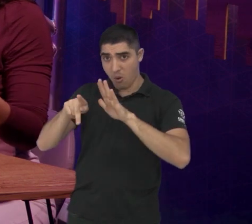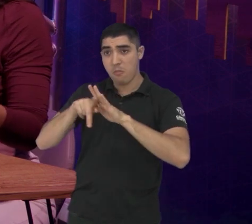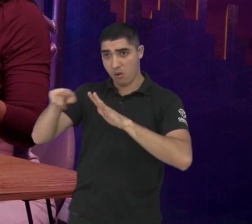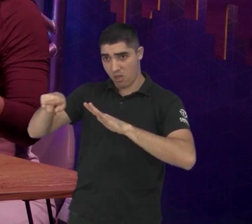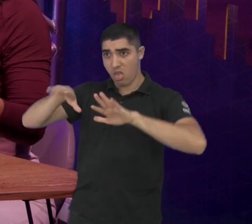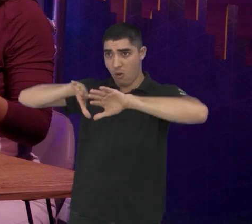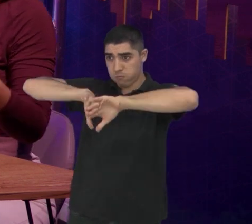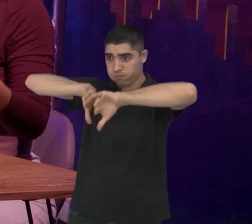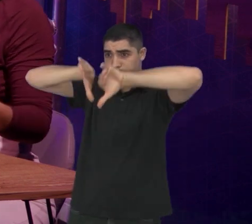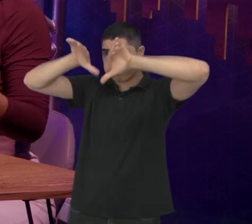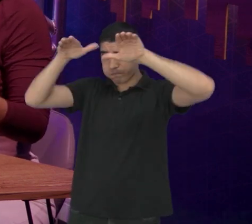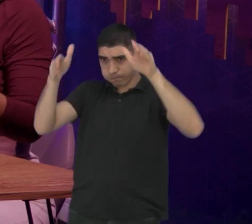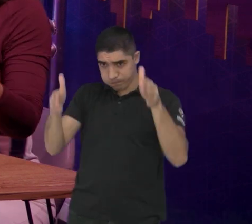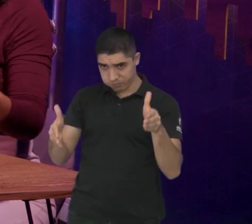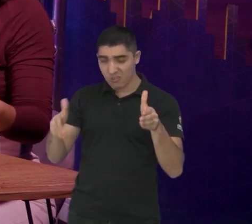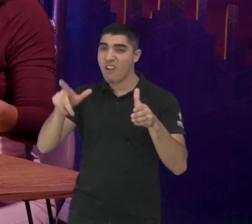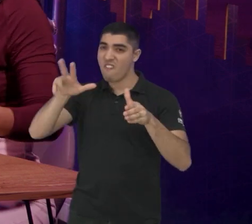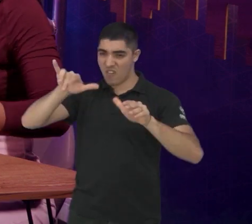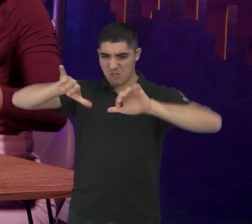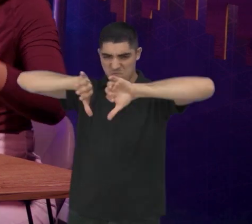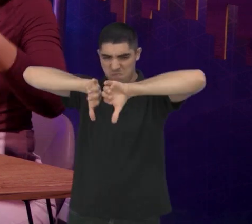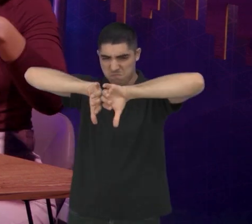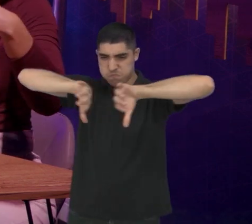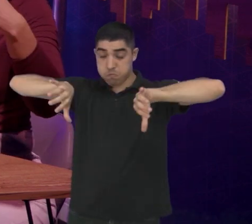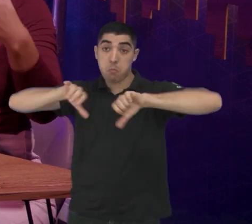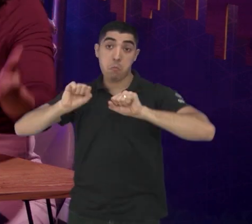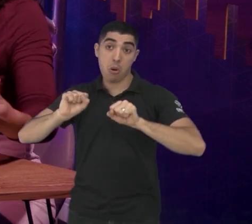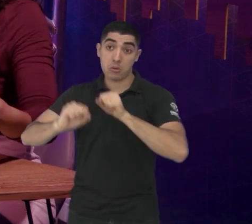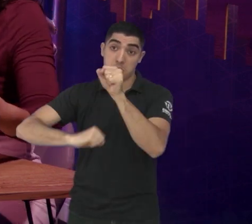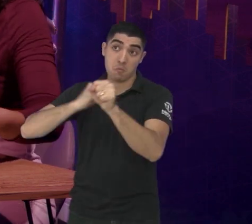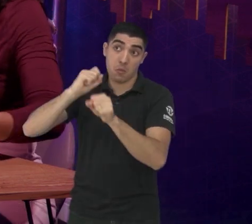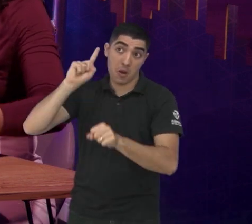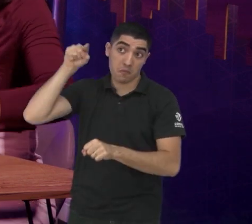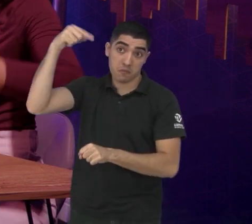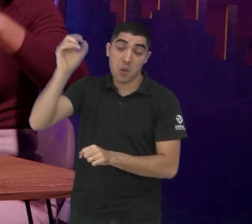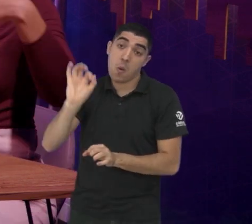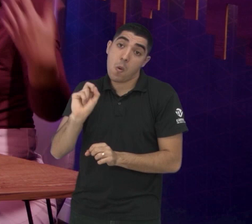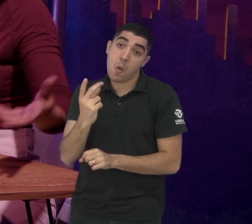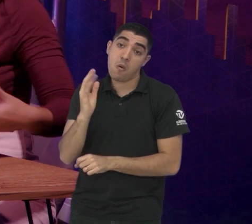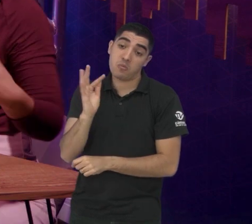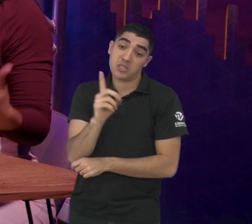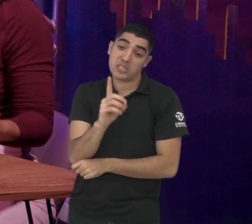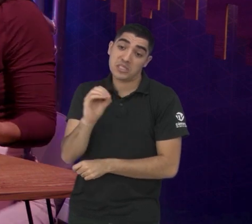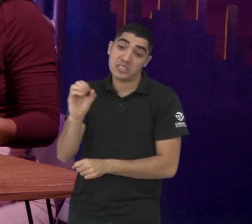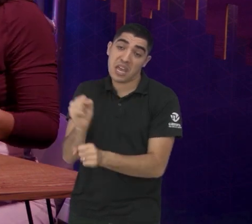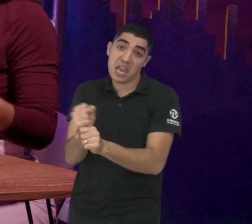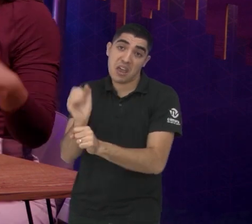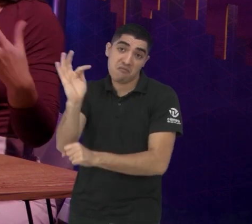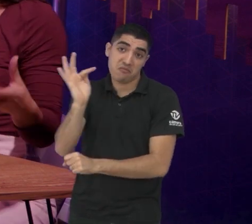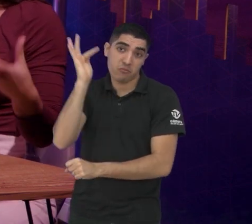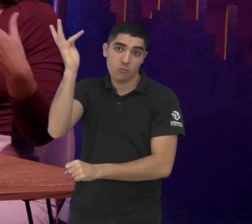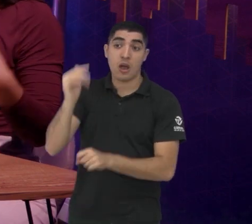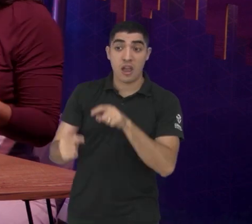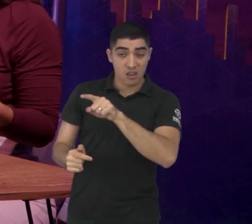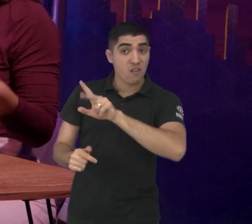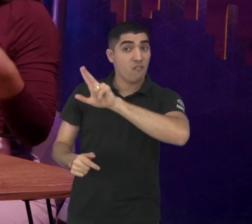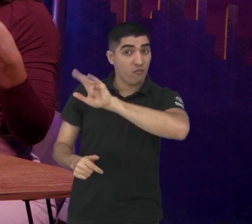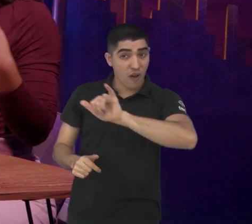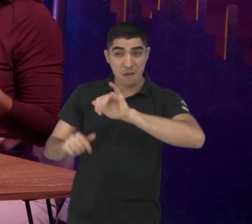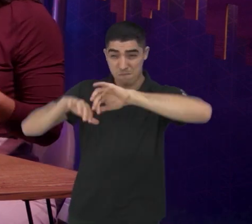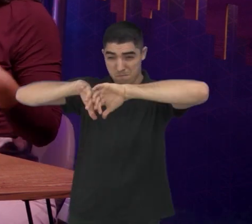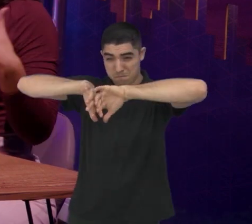romper, esse fiord ele vai romper em algum momento, pode ser ano que vem, pode ser daqui 100 anos ou mais, e aí